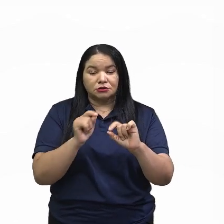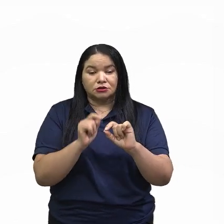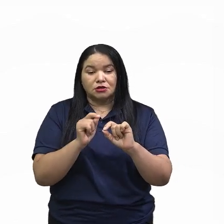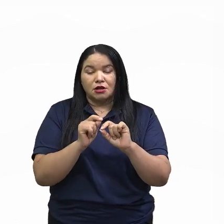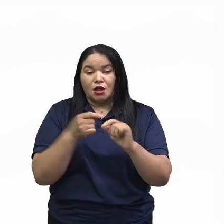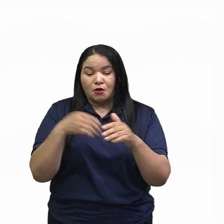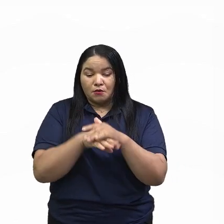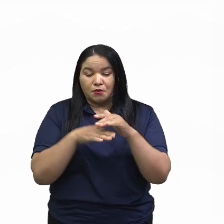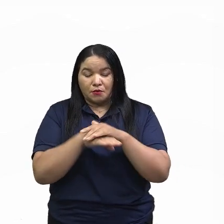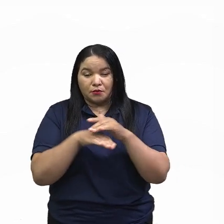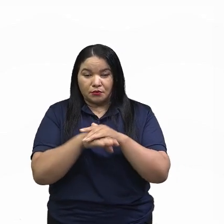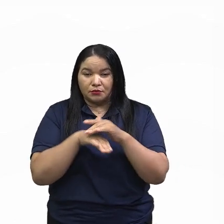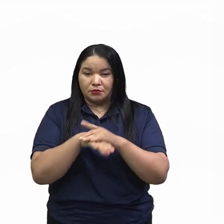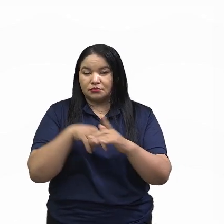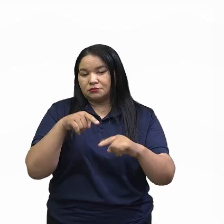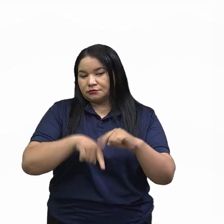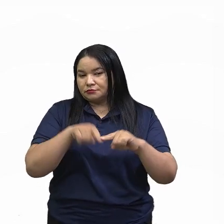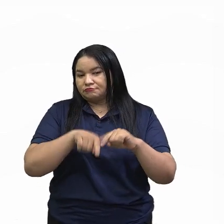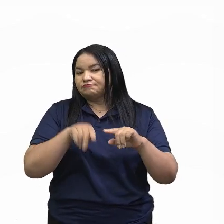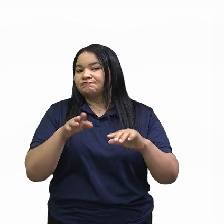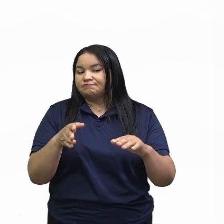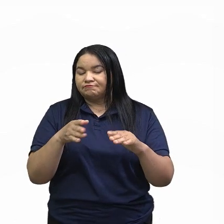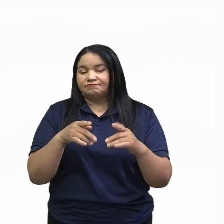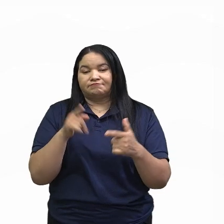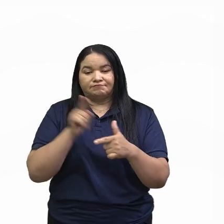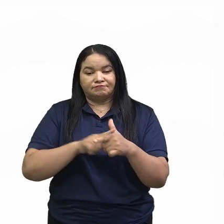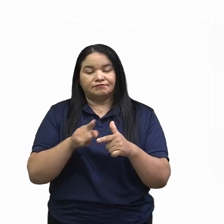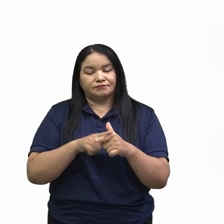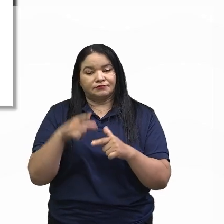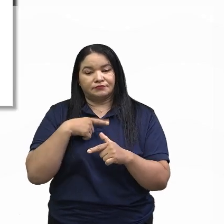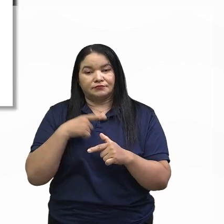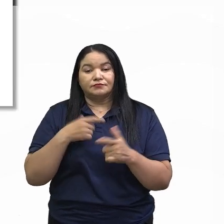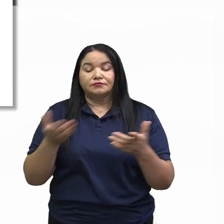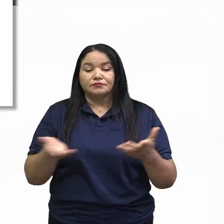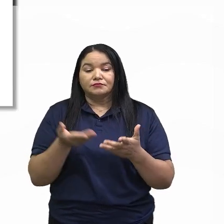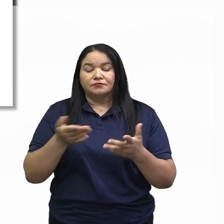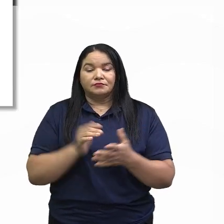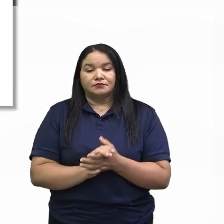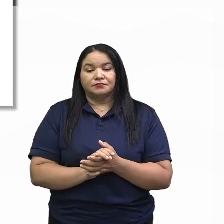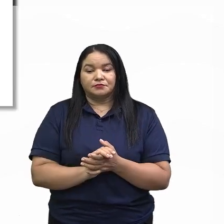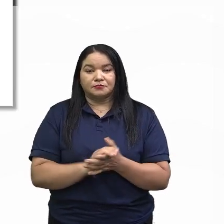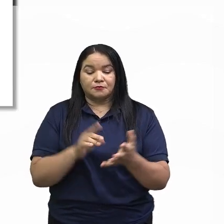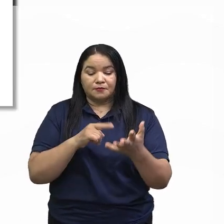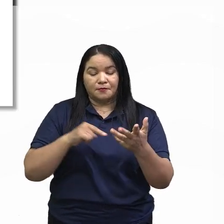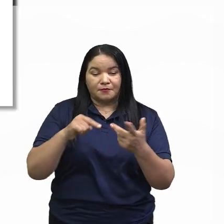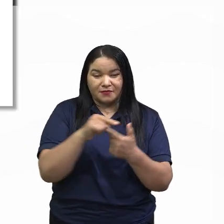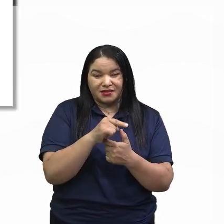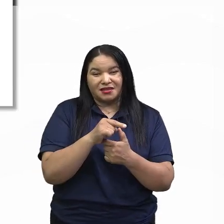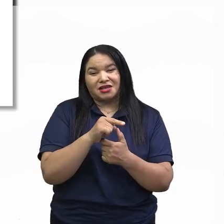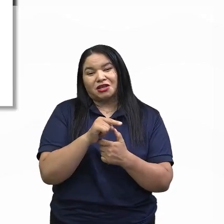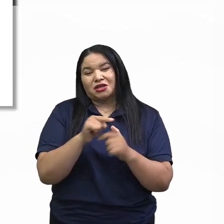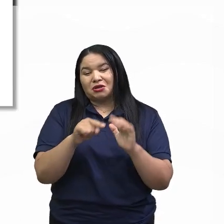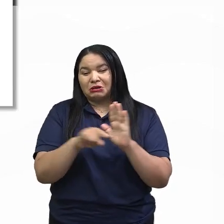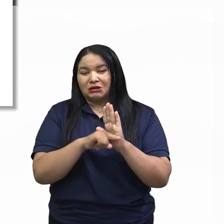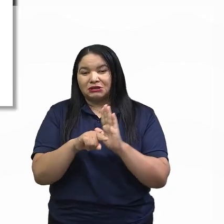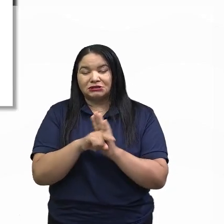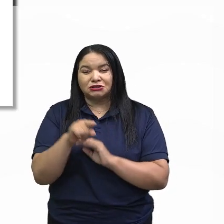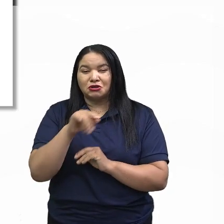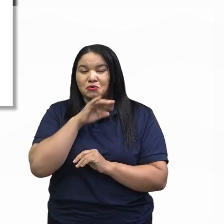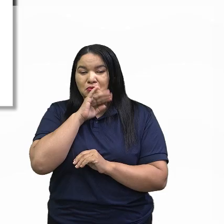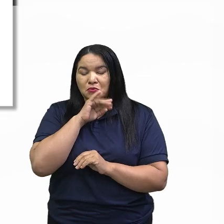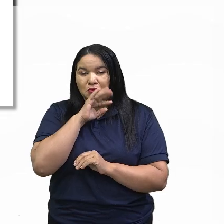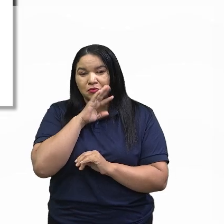resíduos sólidos. Então, agora a gente vai destacar aqui algumas desvantagens, né? As